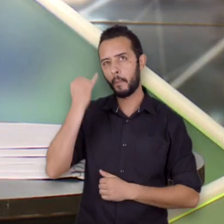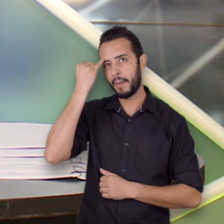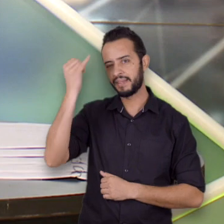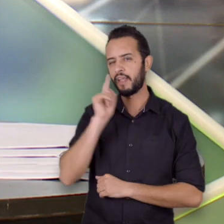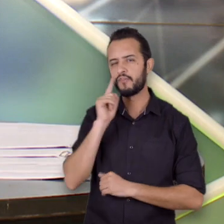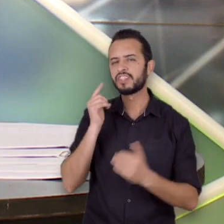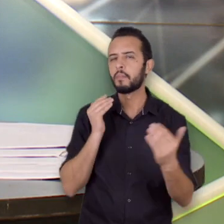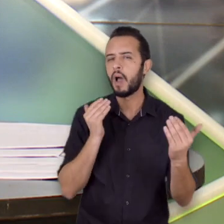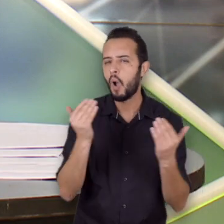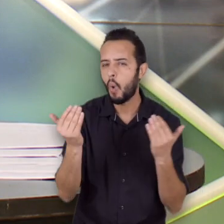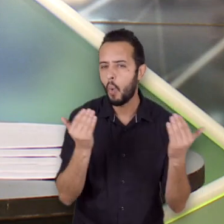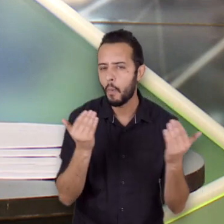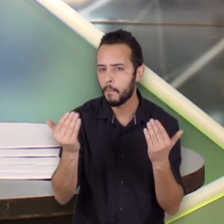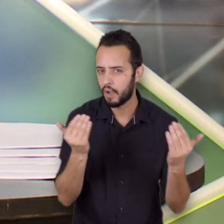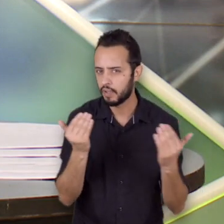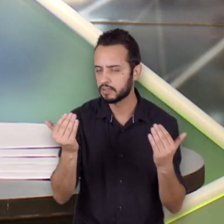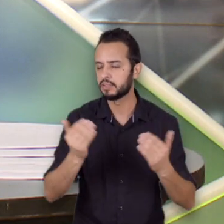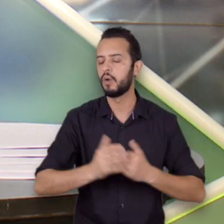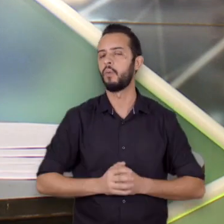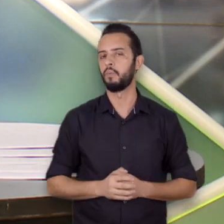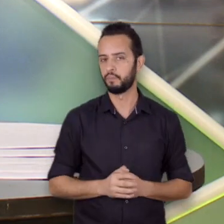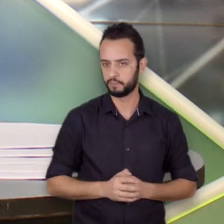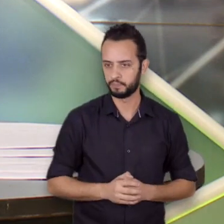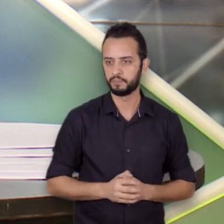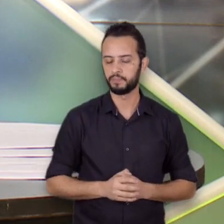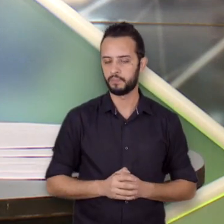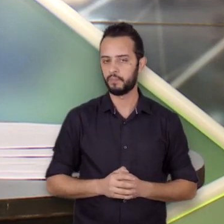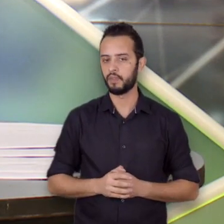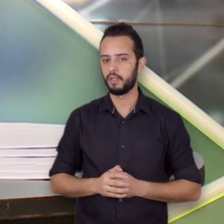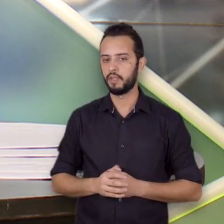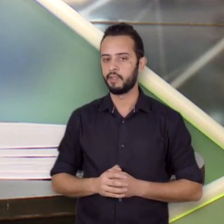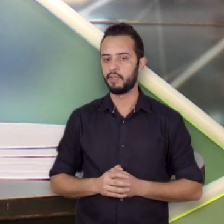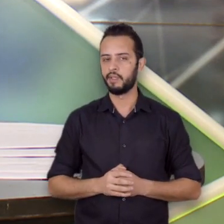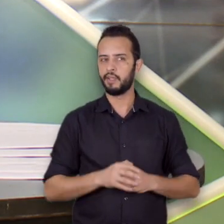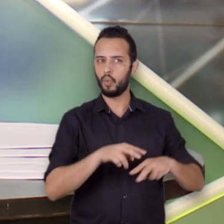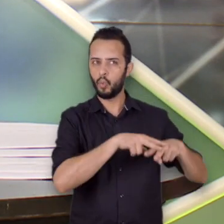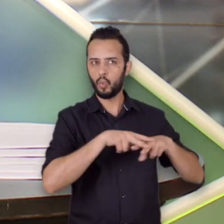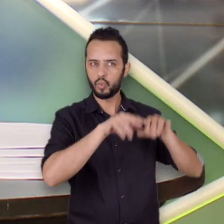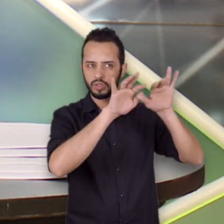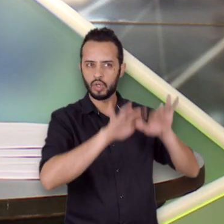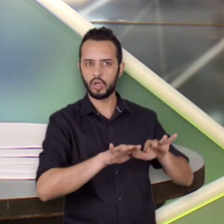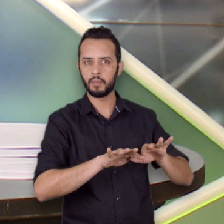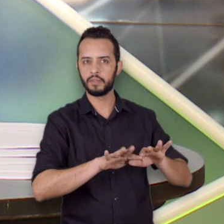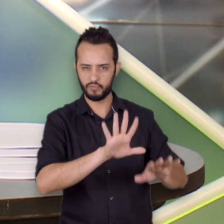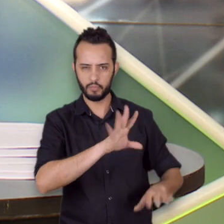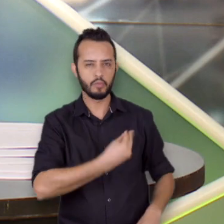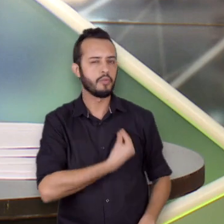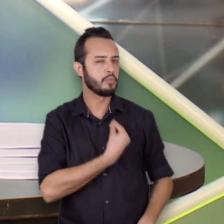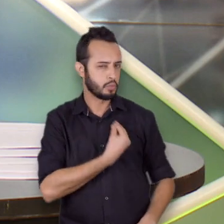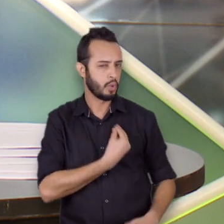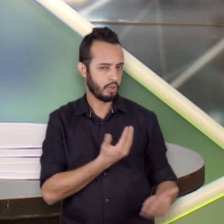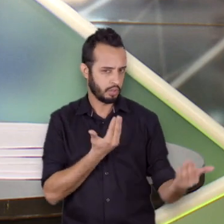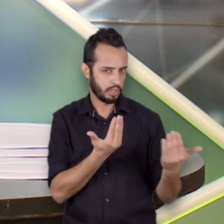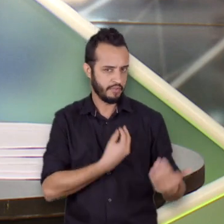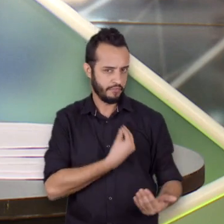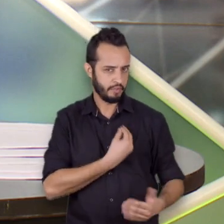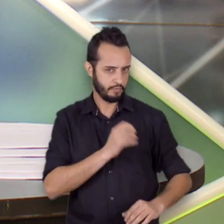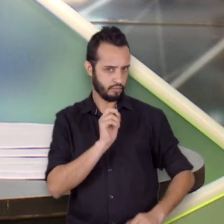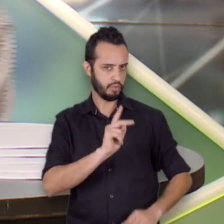seria começar essa discussão entendendo os algoritmos como seres vivos,